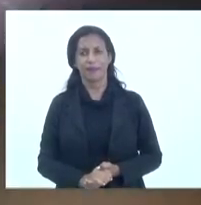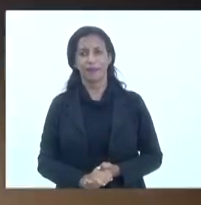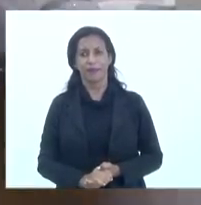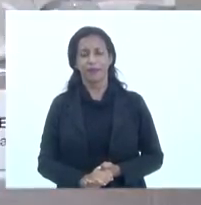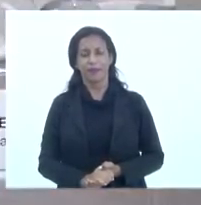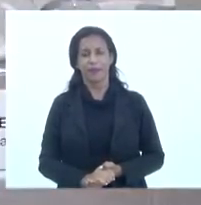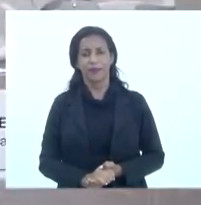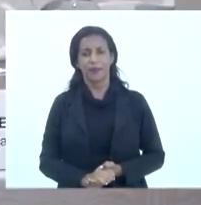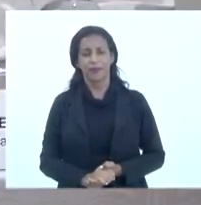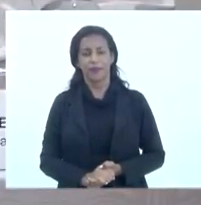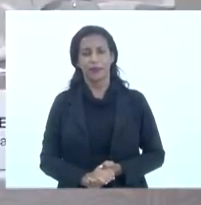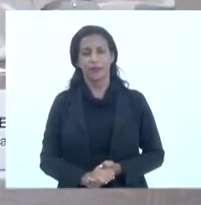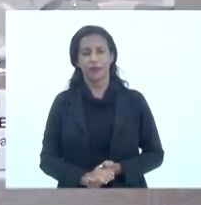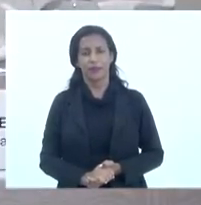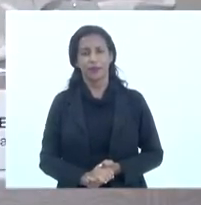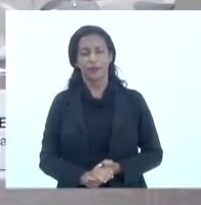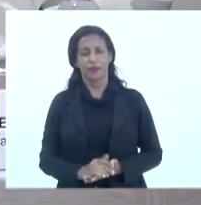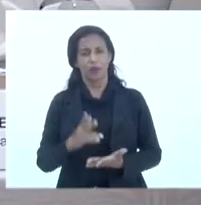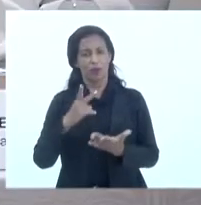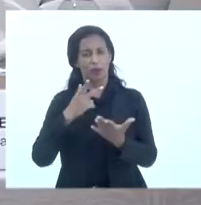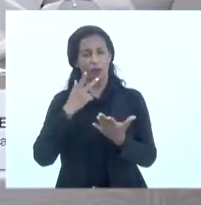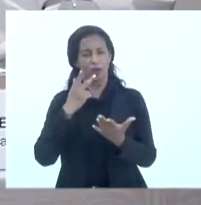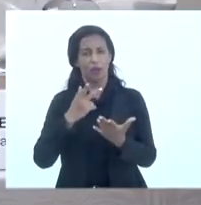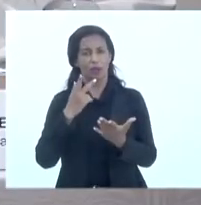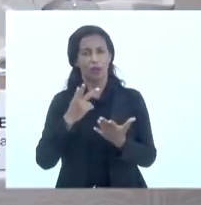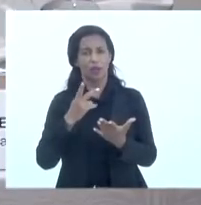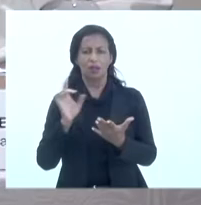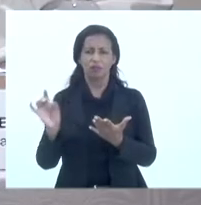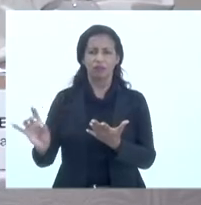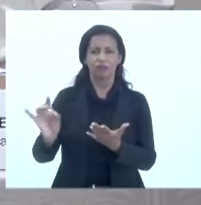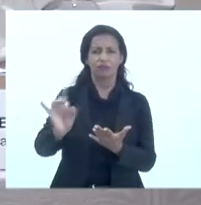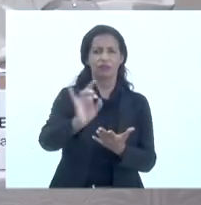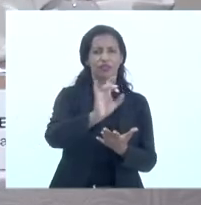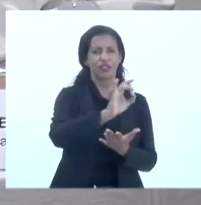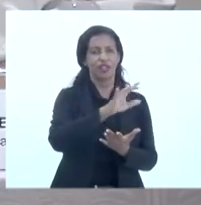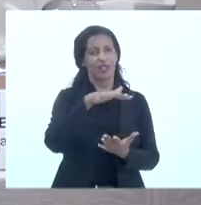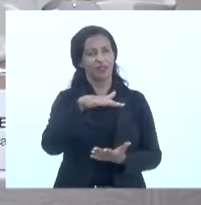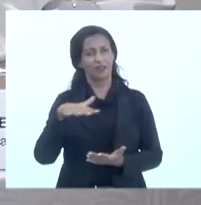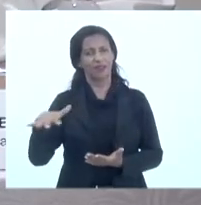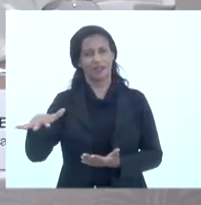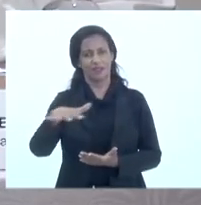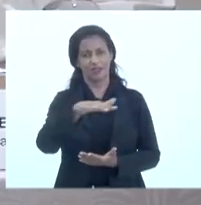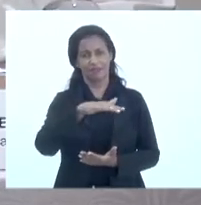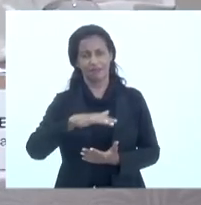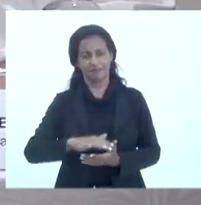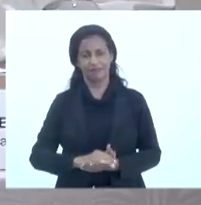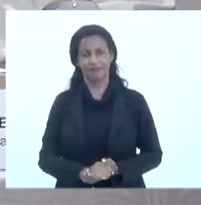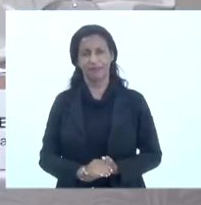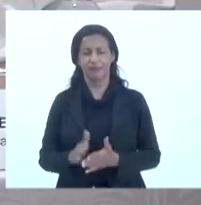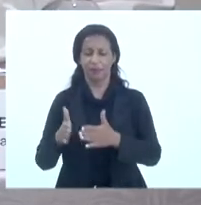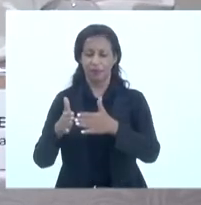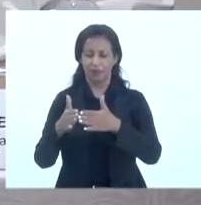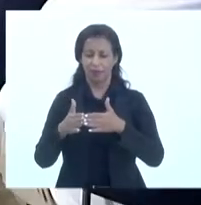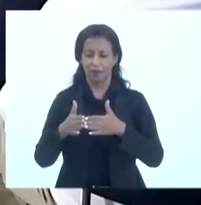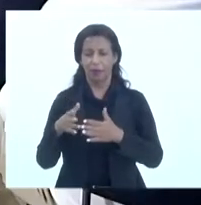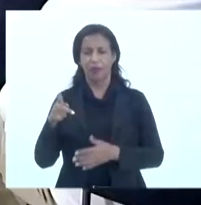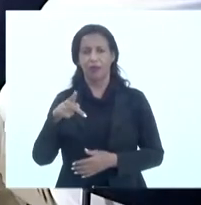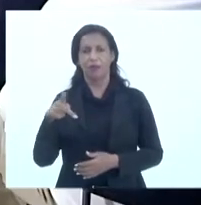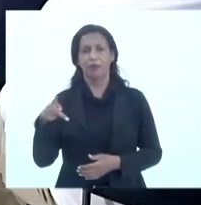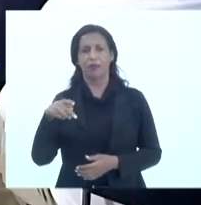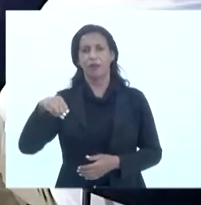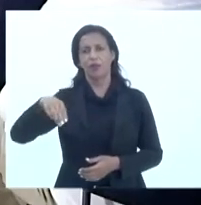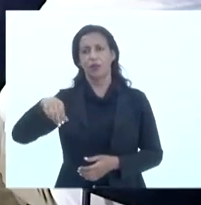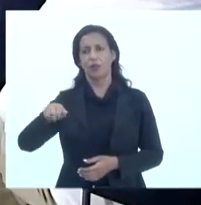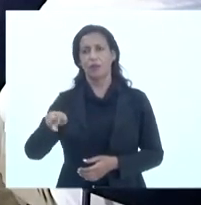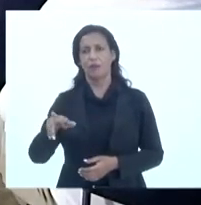com a palavra dos atores da região. Por favor, Mauro Osório.